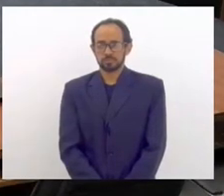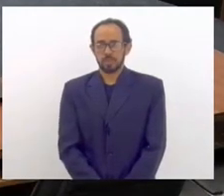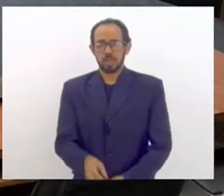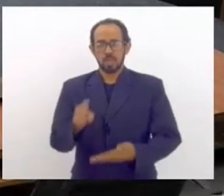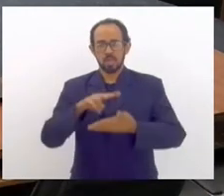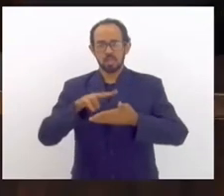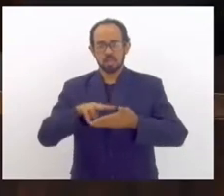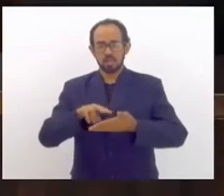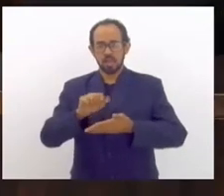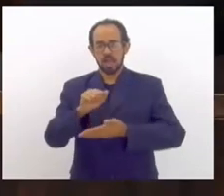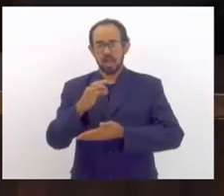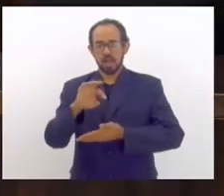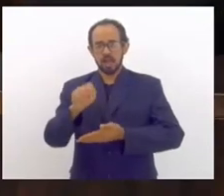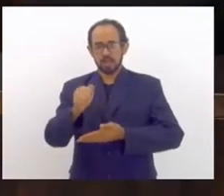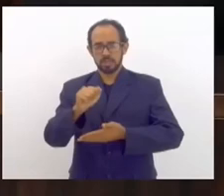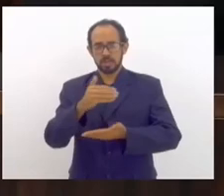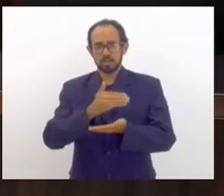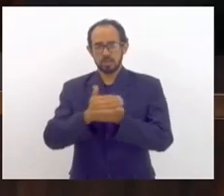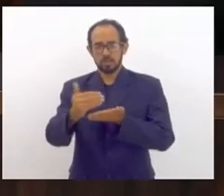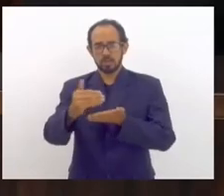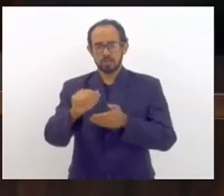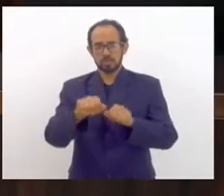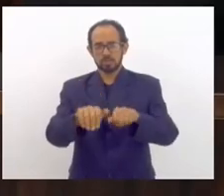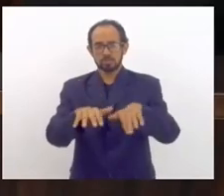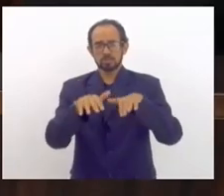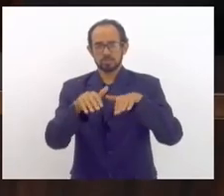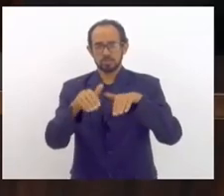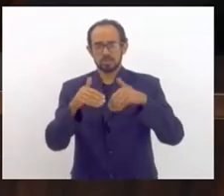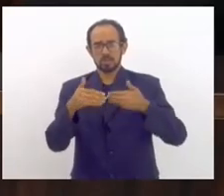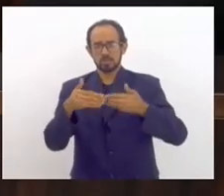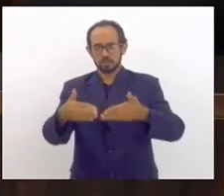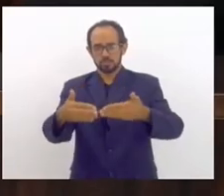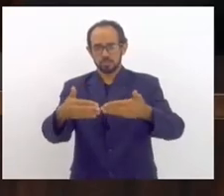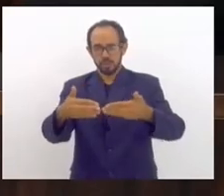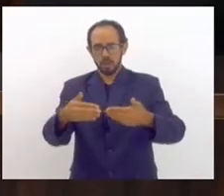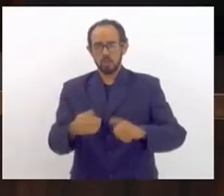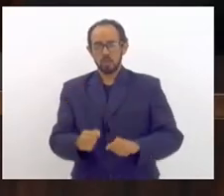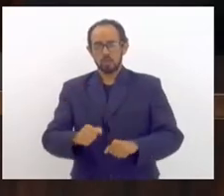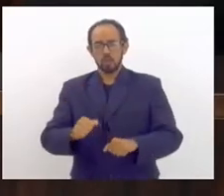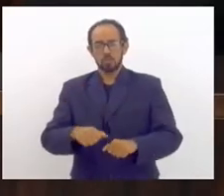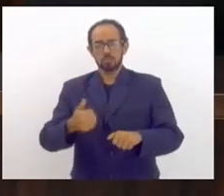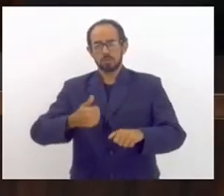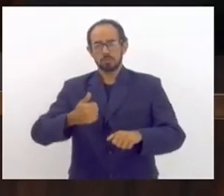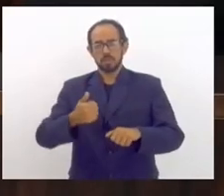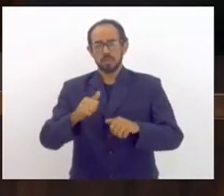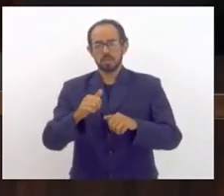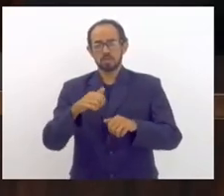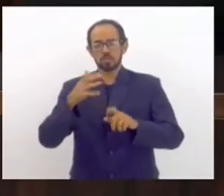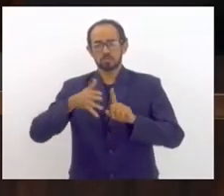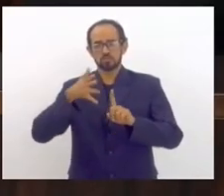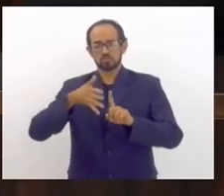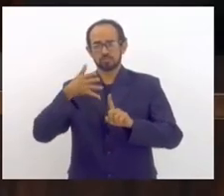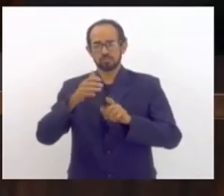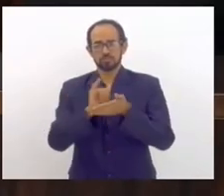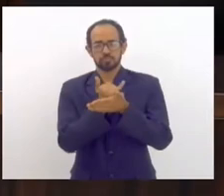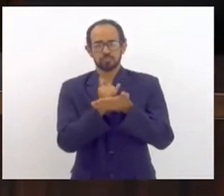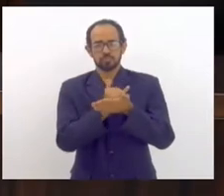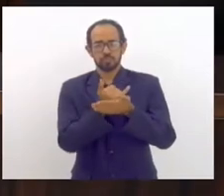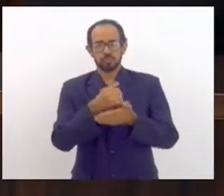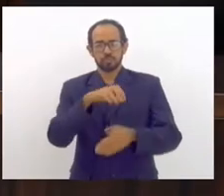Lida a ata, passa-se ao expediente inicial. O primeiro orador inscrito é o nobre deputado Carlinhos, do